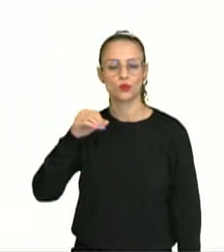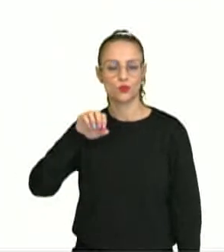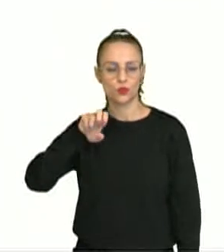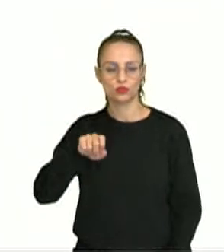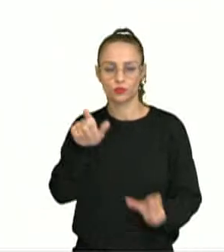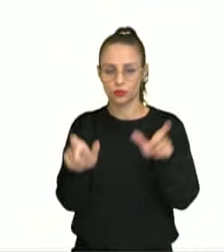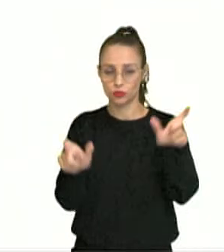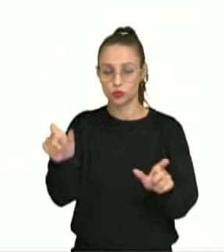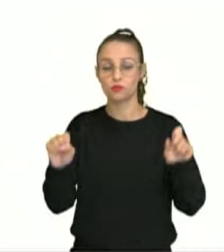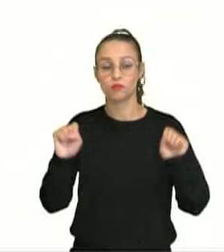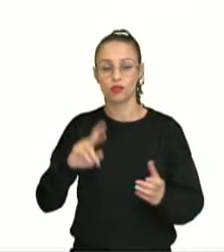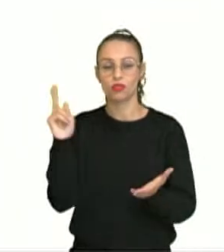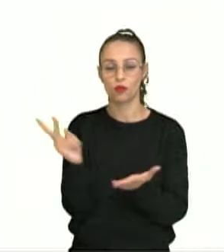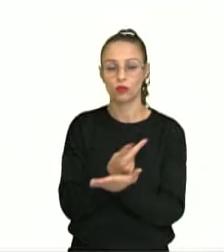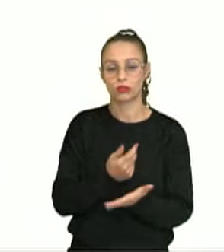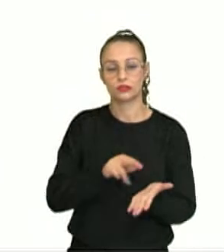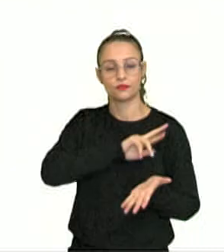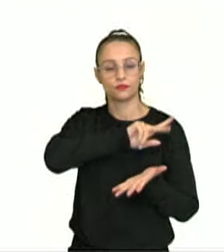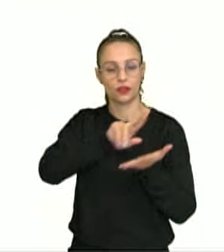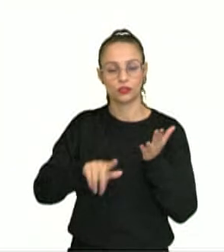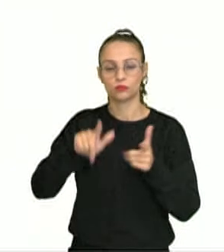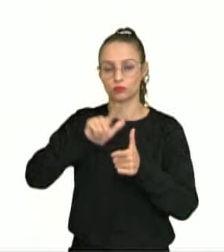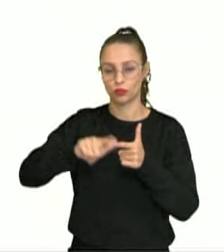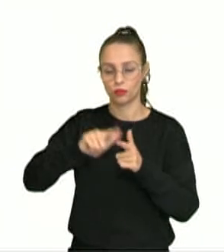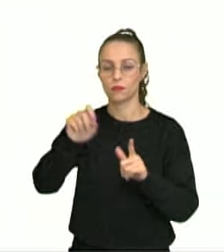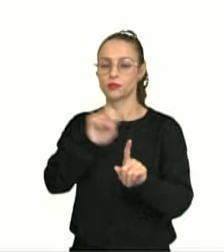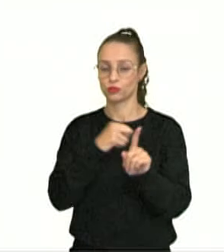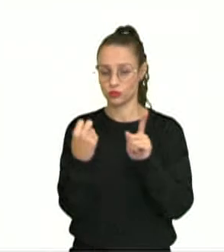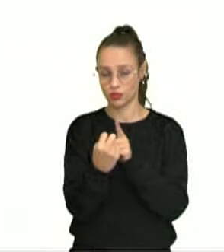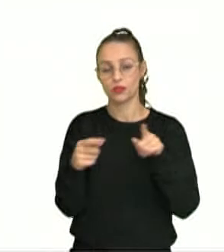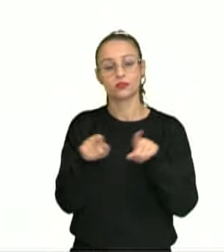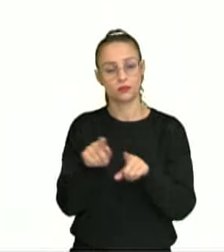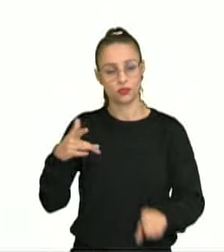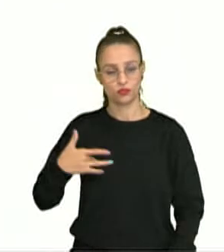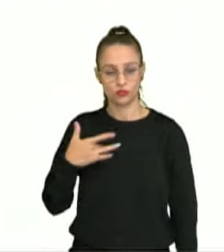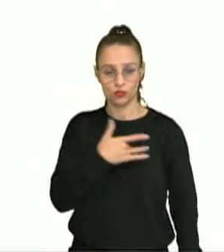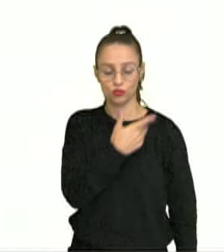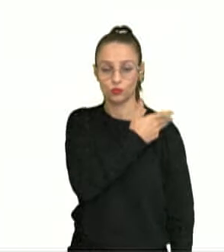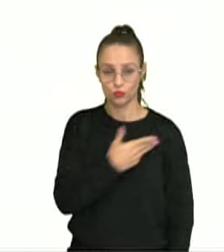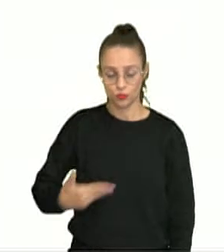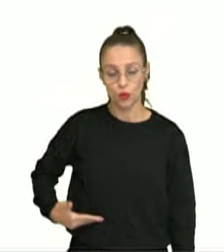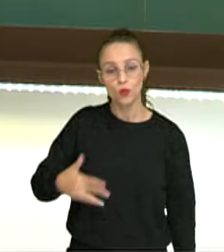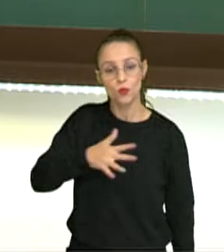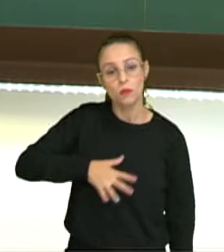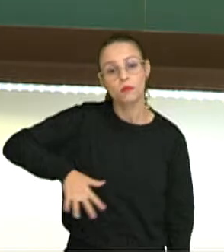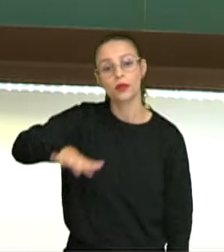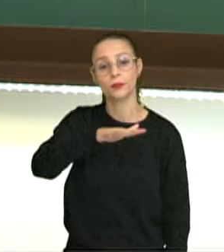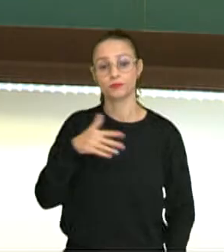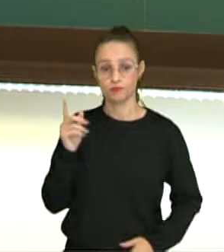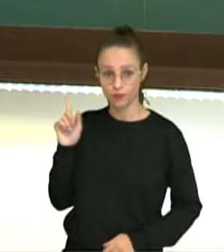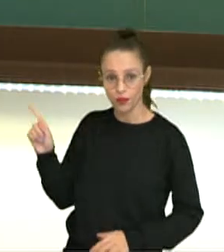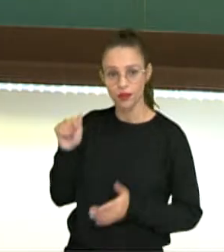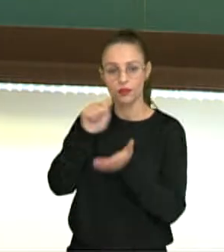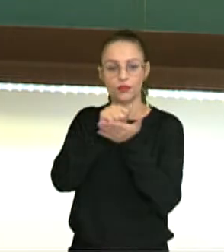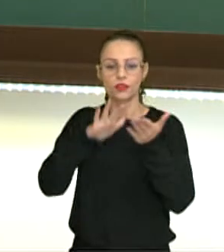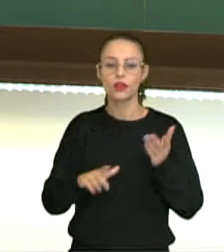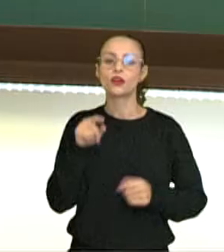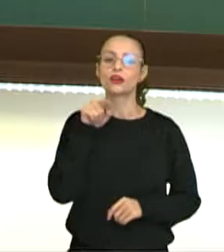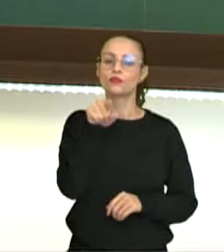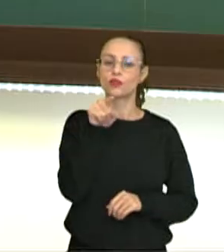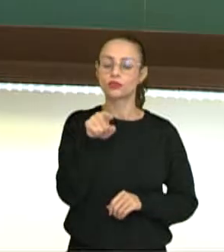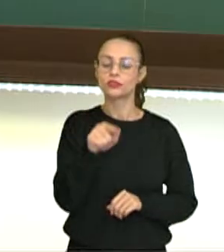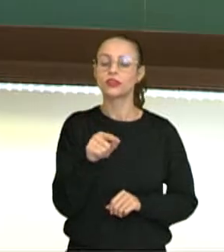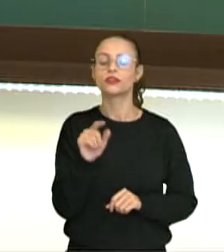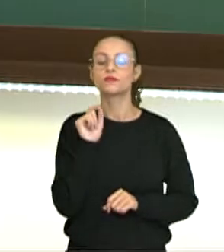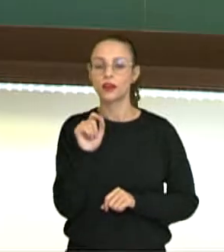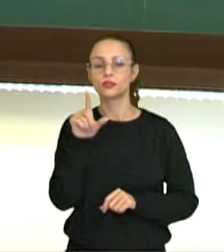provocar diversos problemas sociais e de saúde pública. Então, nessa atividade aqui, ó, na 2, você vai destacar